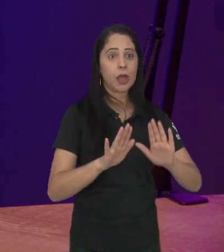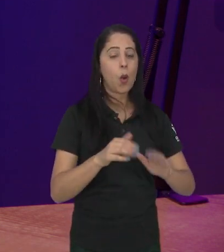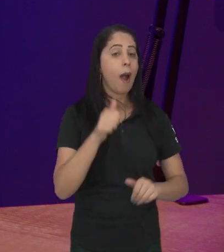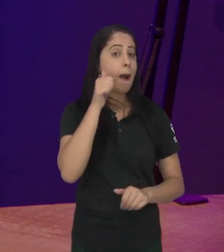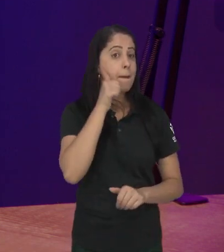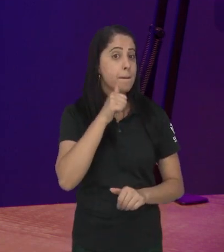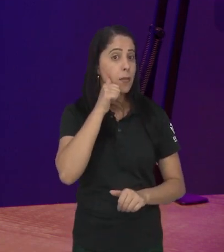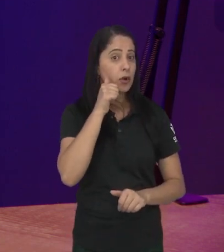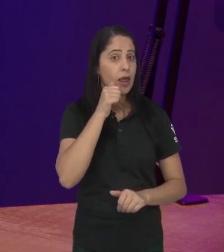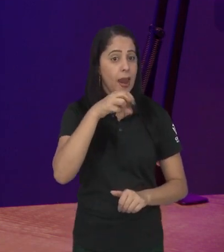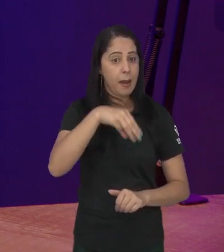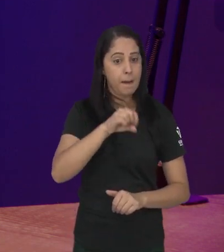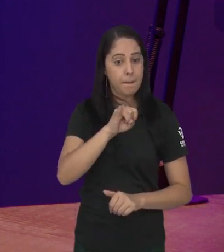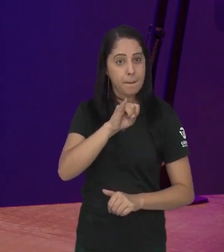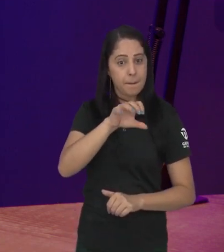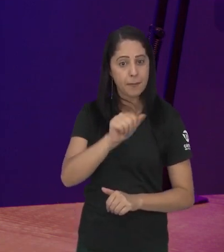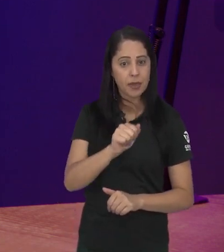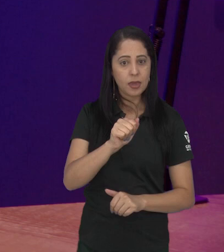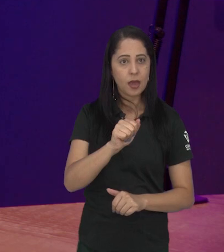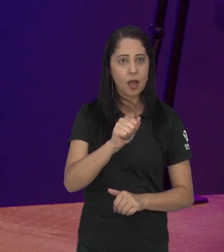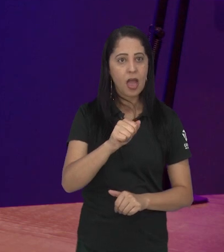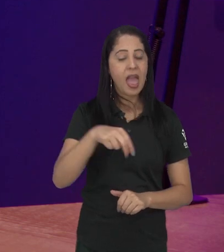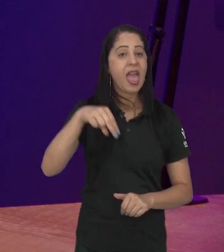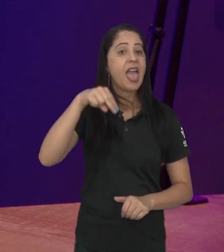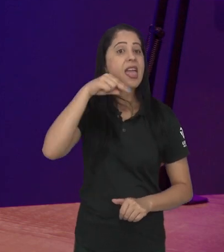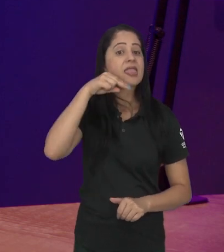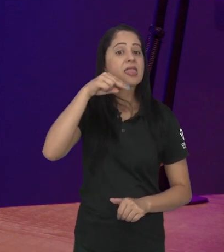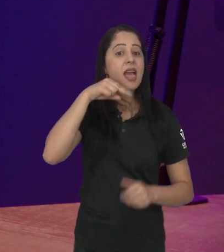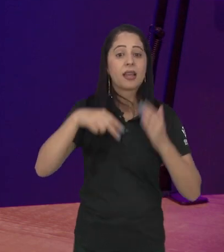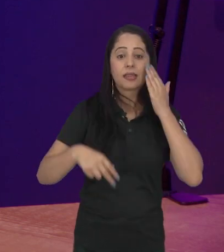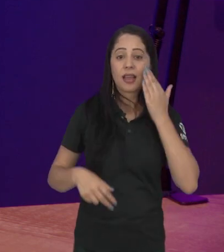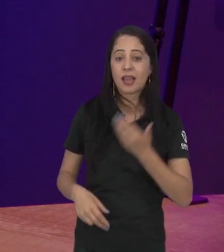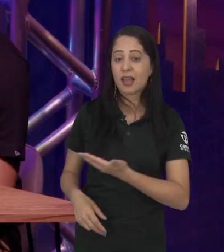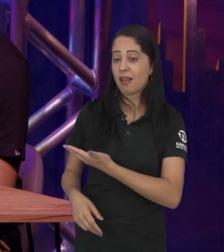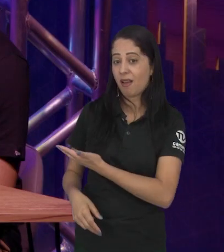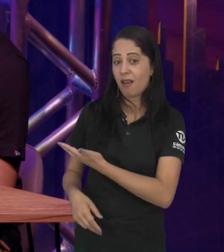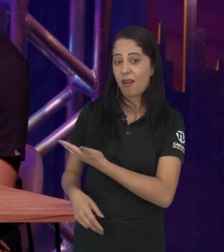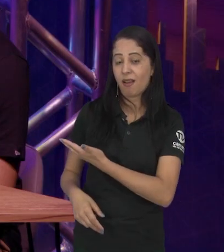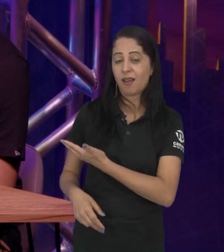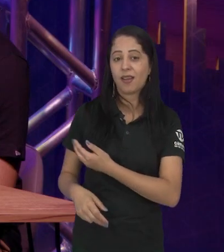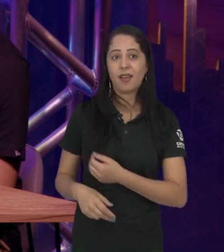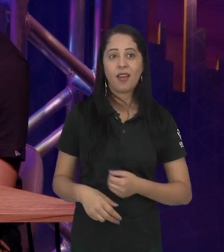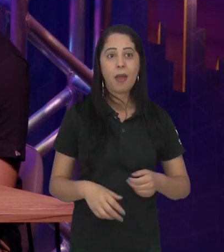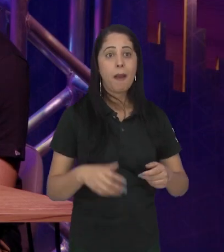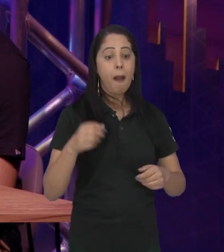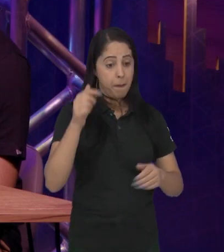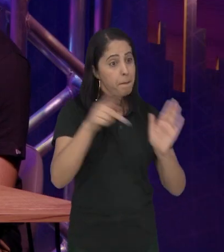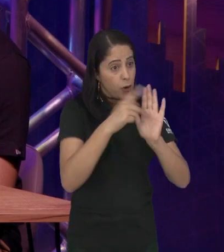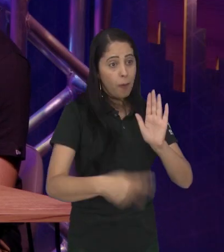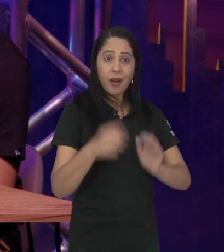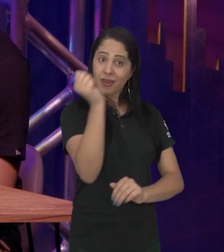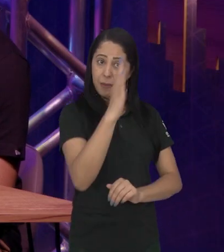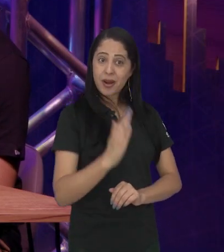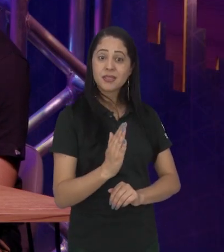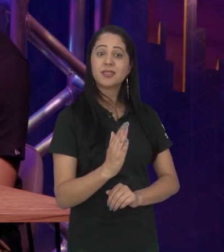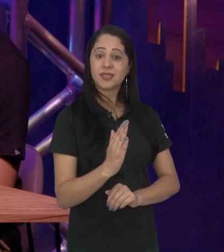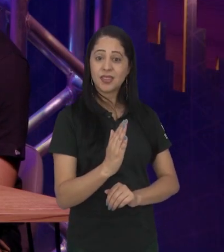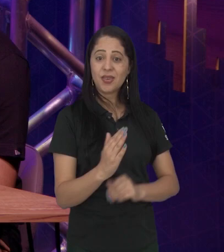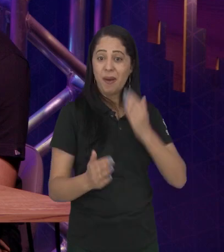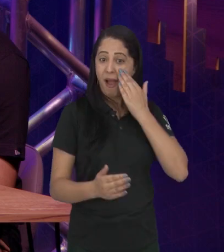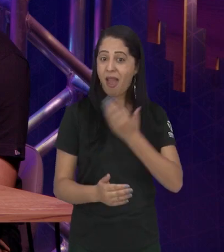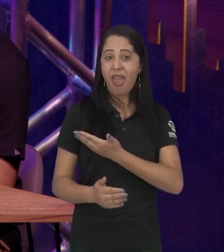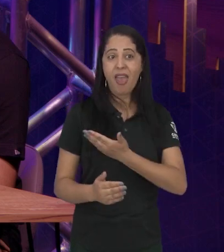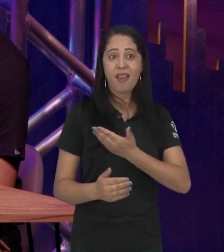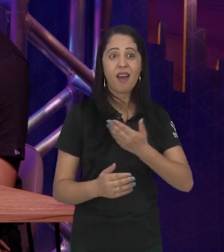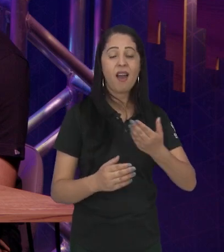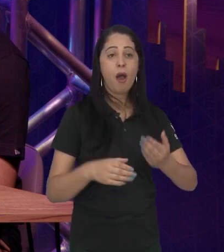é neta de uma atriz brasileira, a Maria Gladys. E eu fiquei super feliz em saber isso. Tipo, inclusive a Mia, ela fala português,